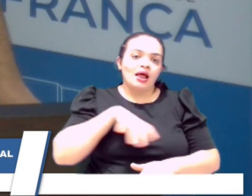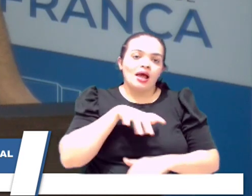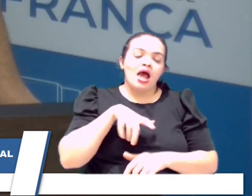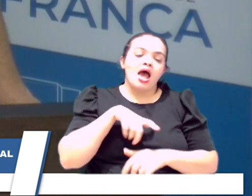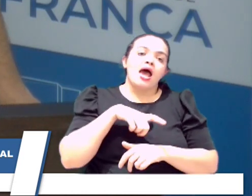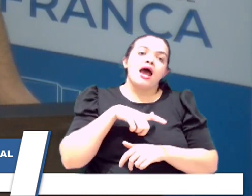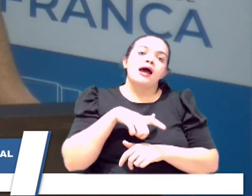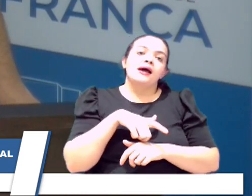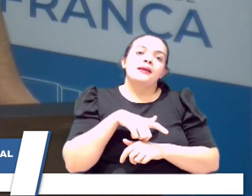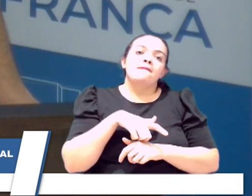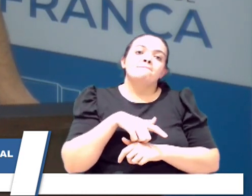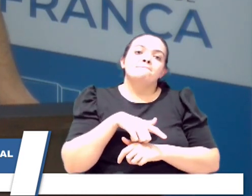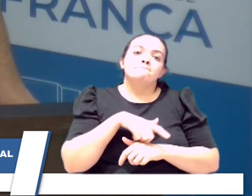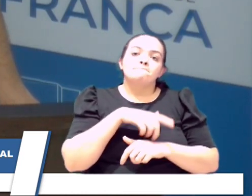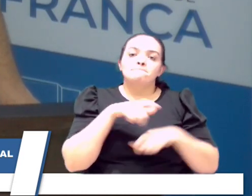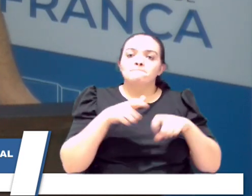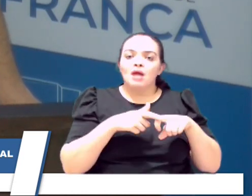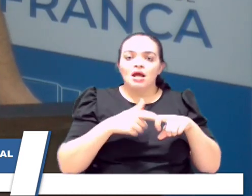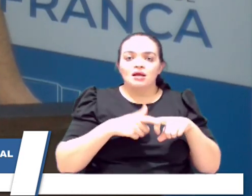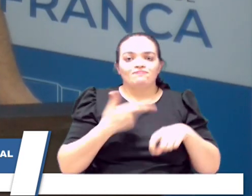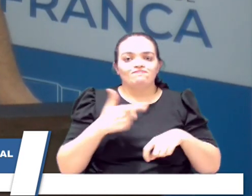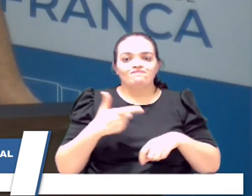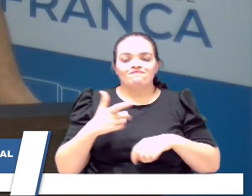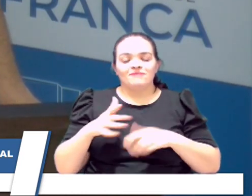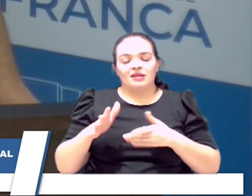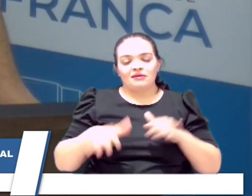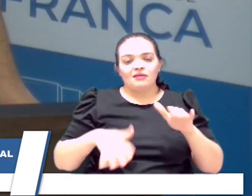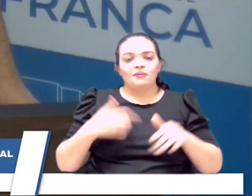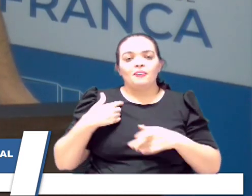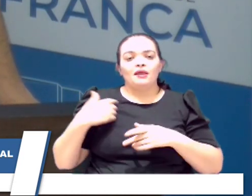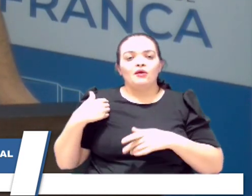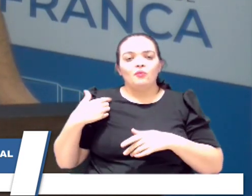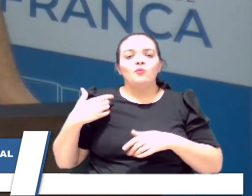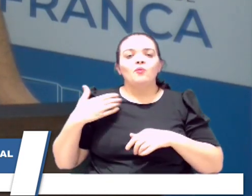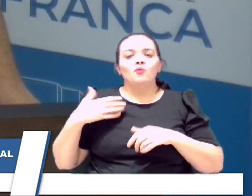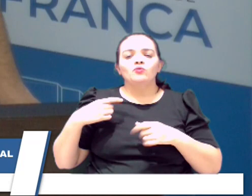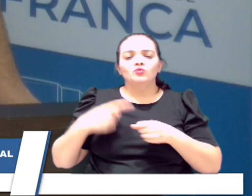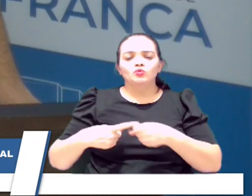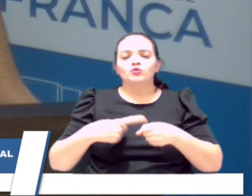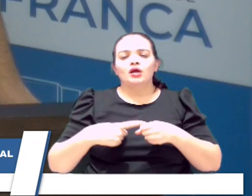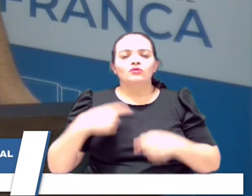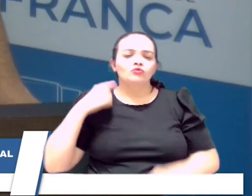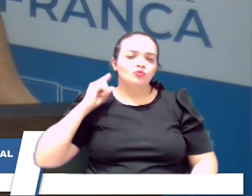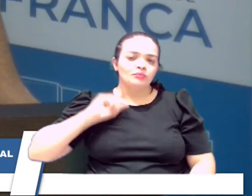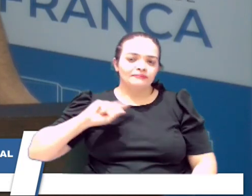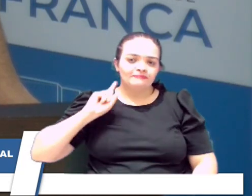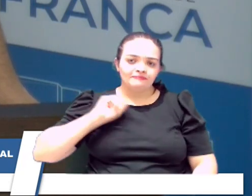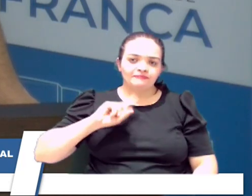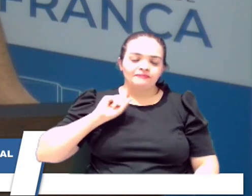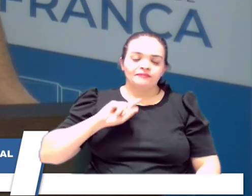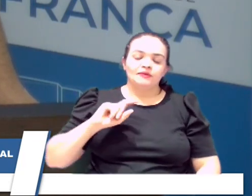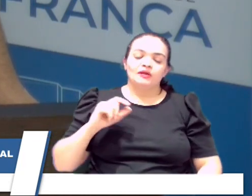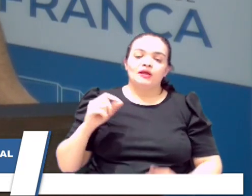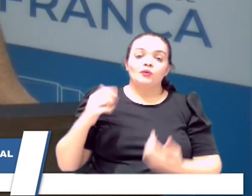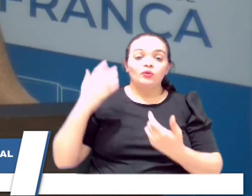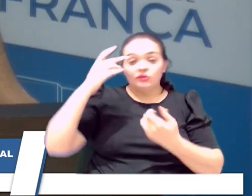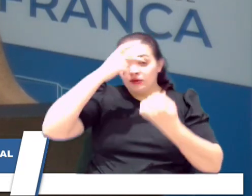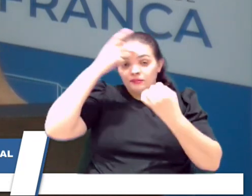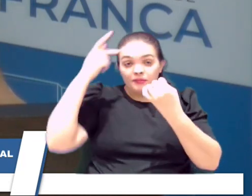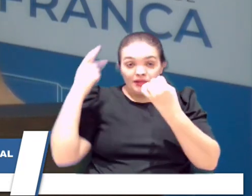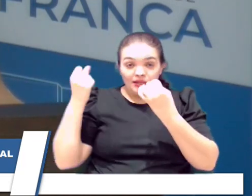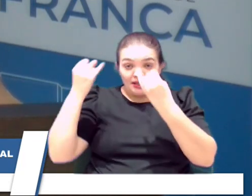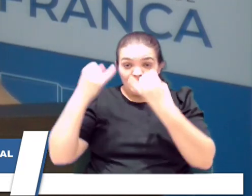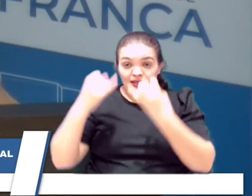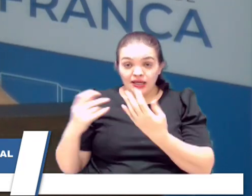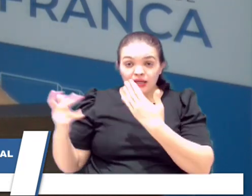nenhum horizonte para oferecer. Eu venho de uma cidade do interior de Minas, que quando a gente fala em terapia ocupacional, por exemplo, lá, a